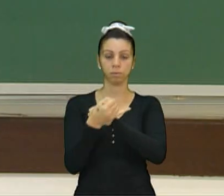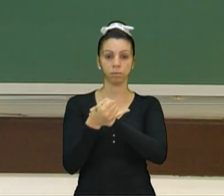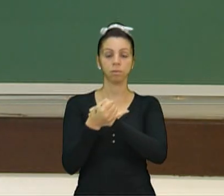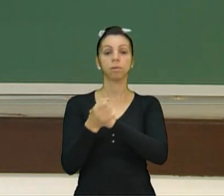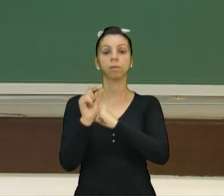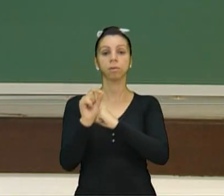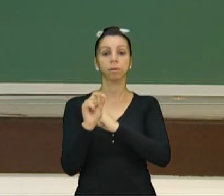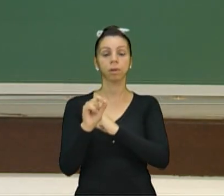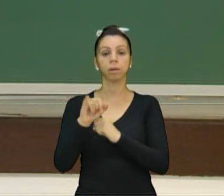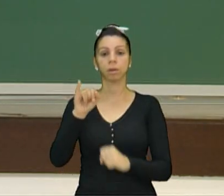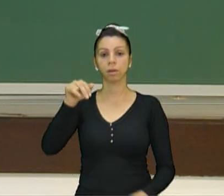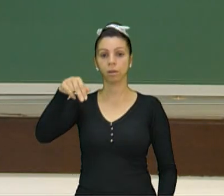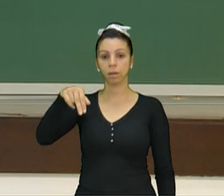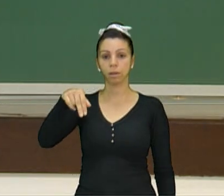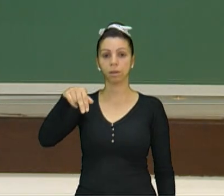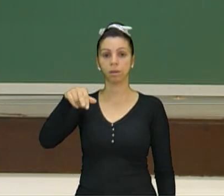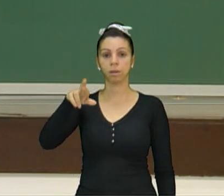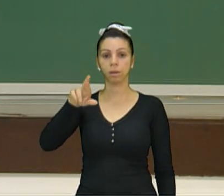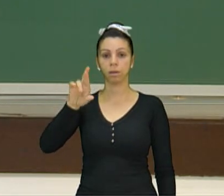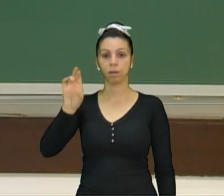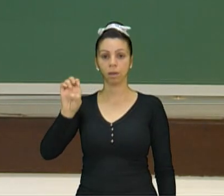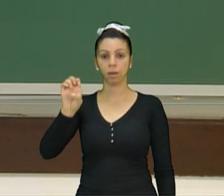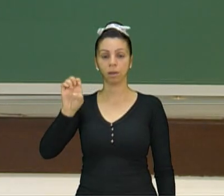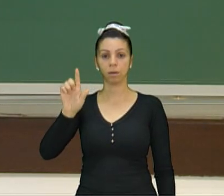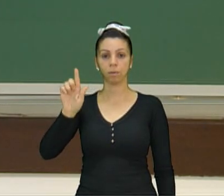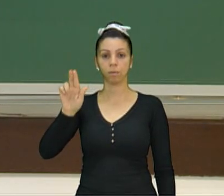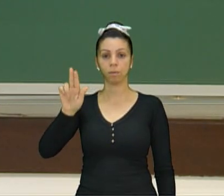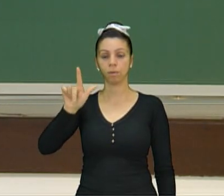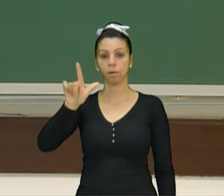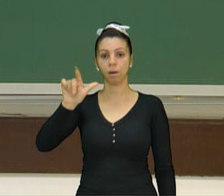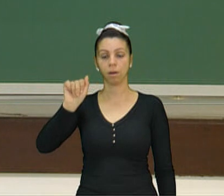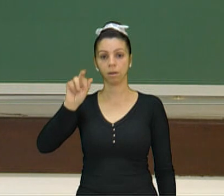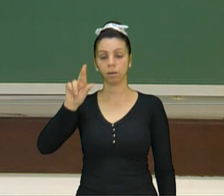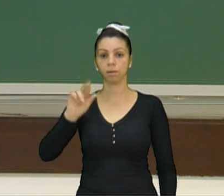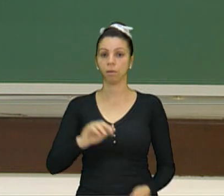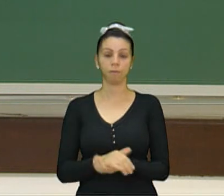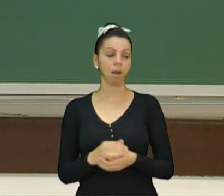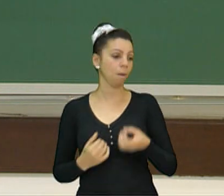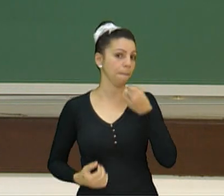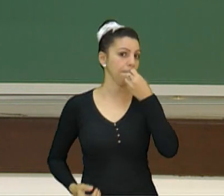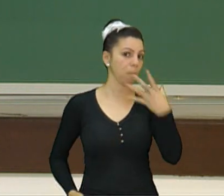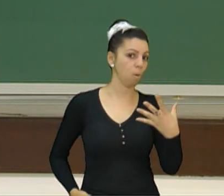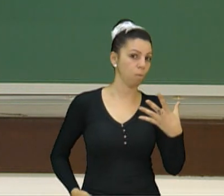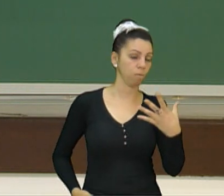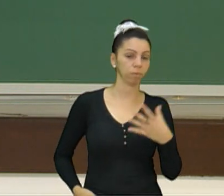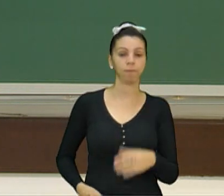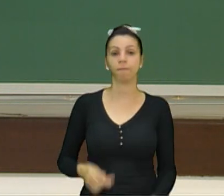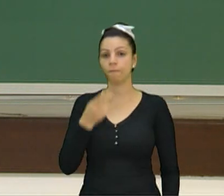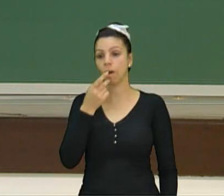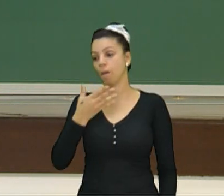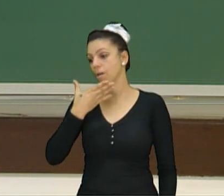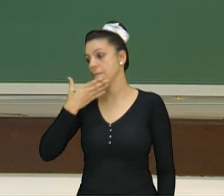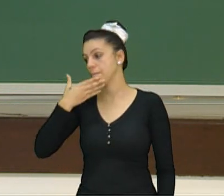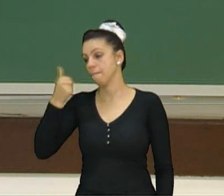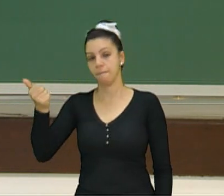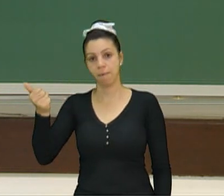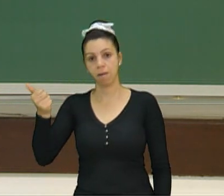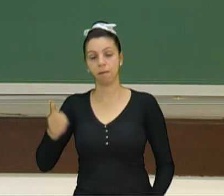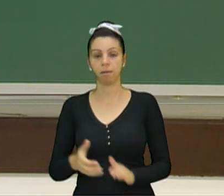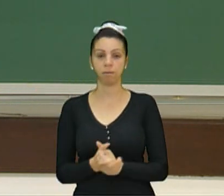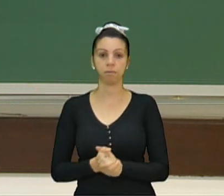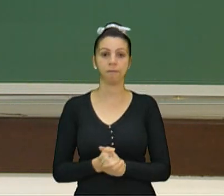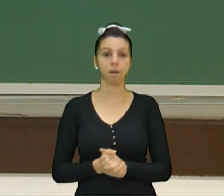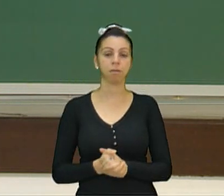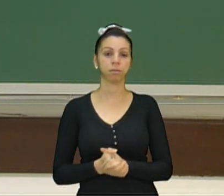assim como no português bom. Você não fala mais bom, você fala melhor. Ruim, você não fala mais ruim, você fala